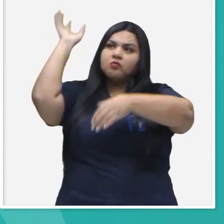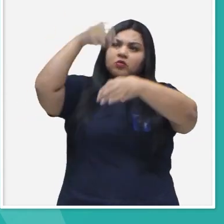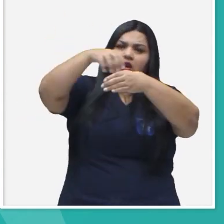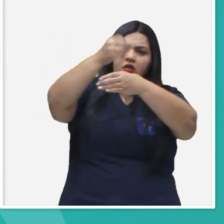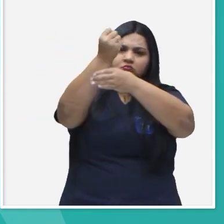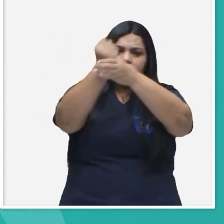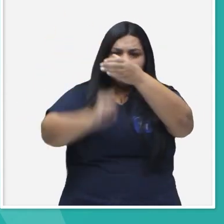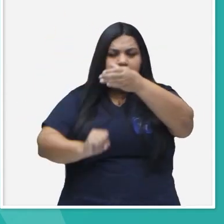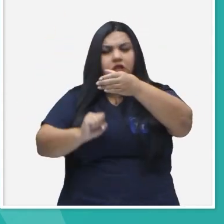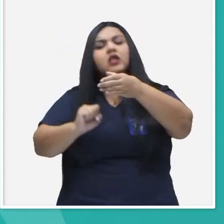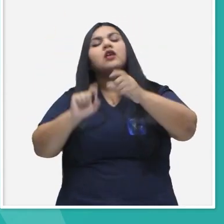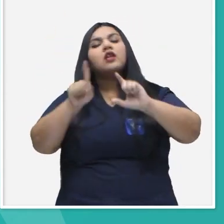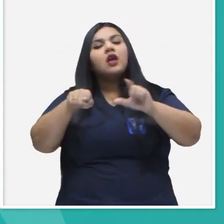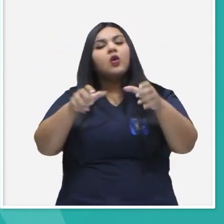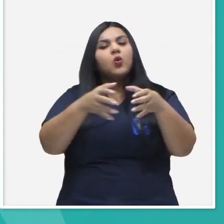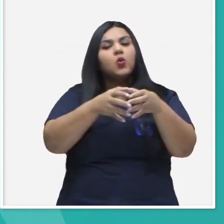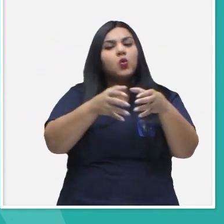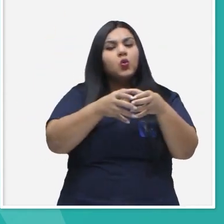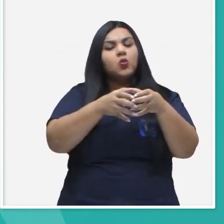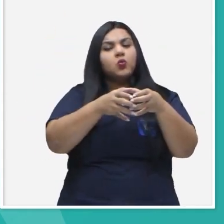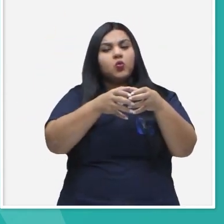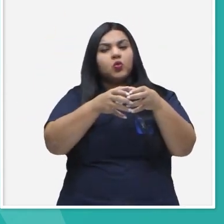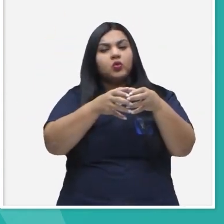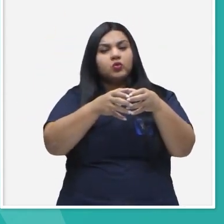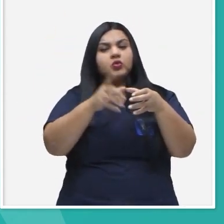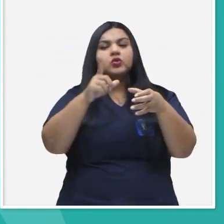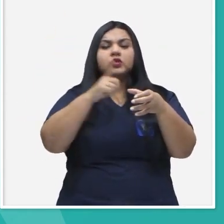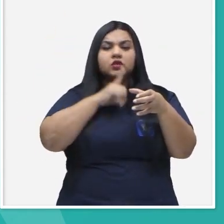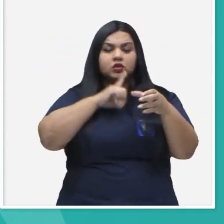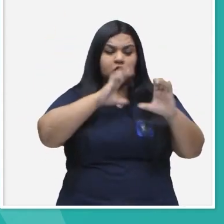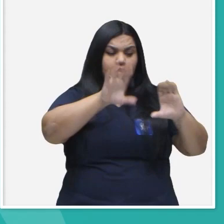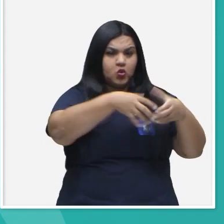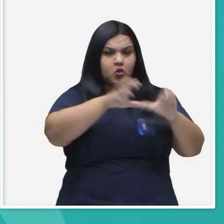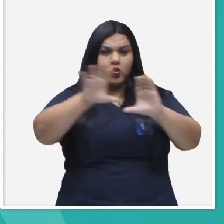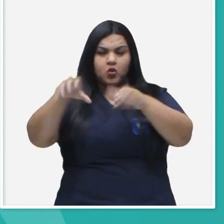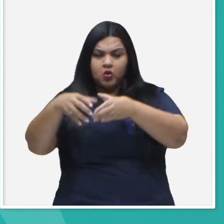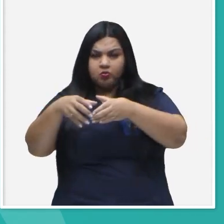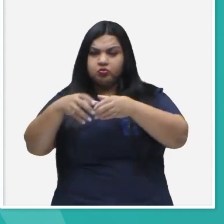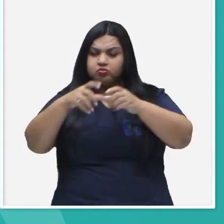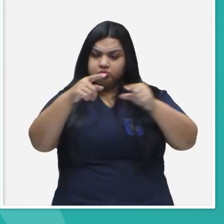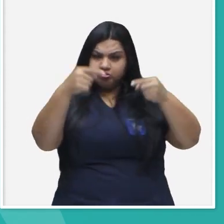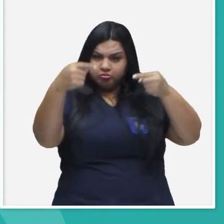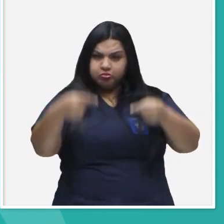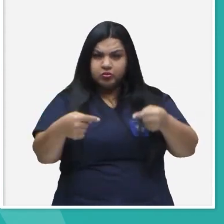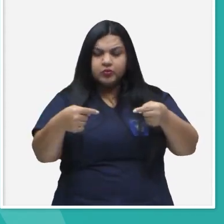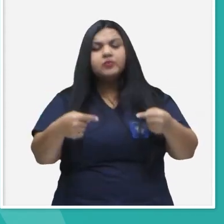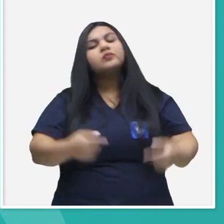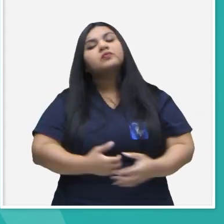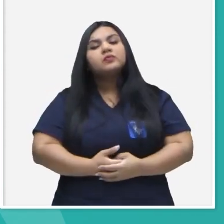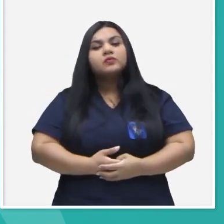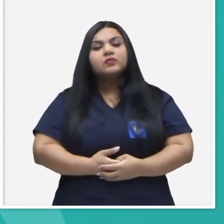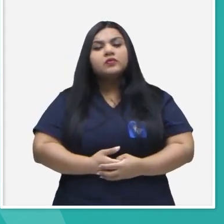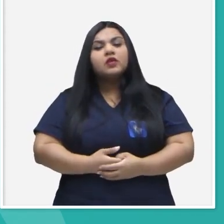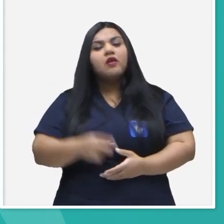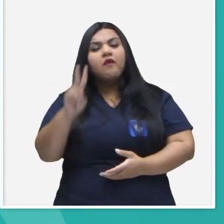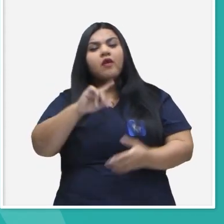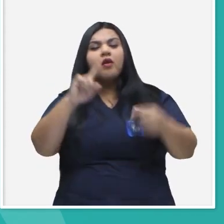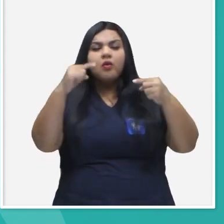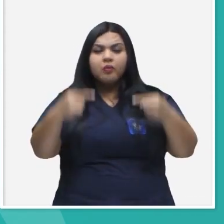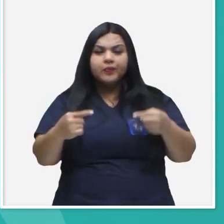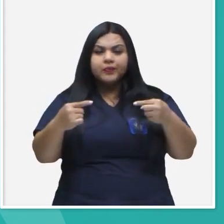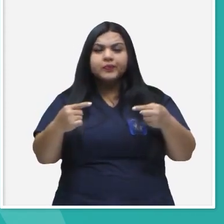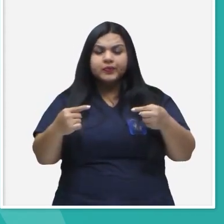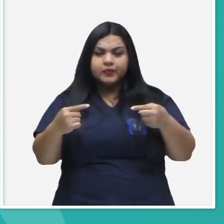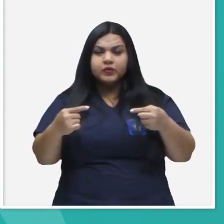é um jogo coletivo, onde nós temos dois times, um de cada lado, né, que vão competir entre